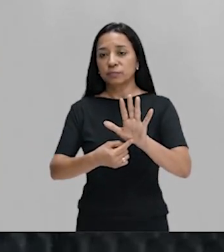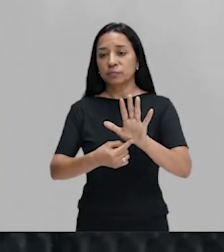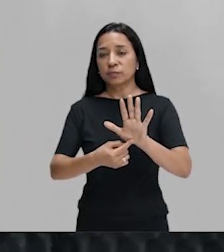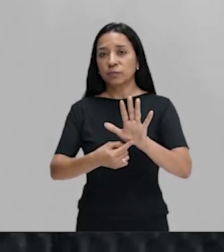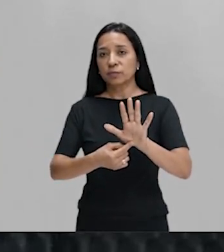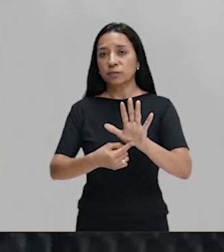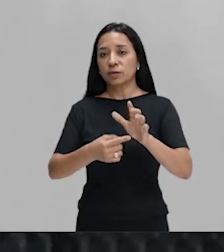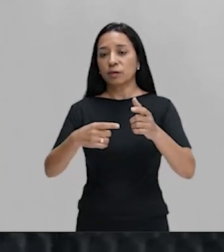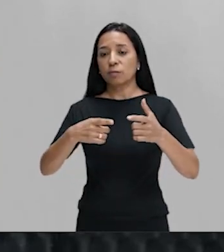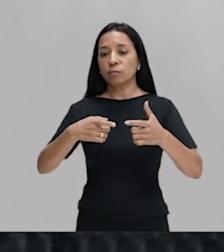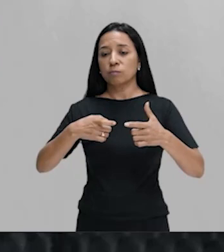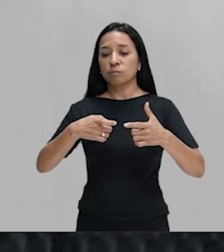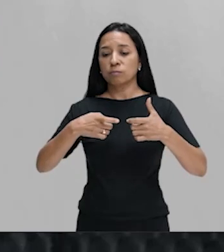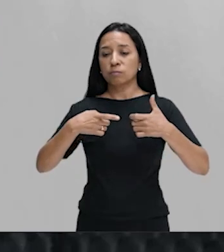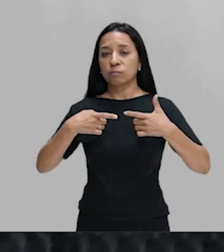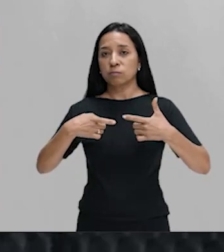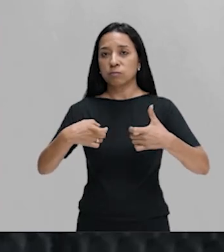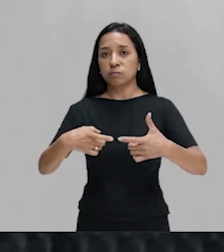uma das guerras do Golfo,